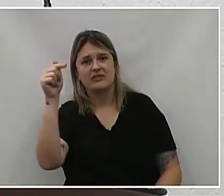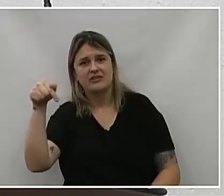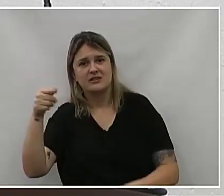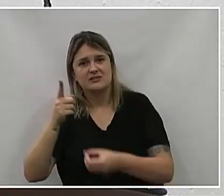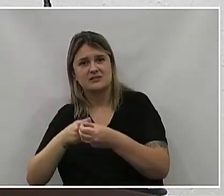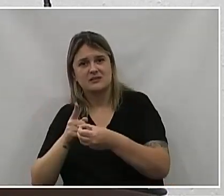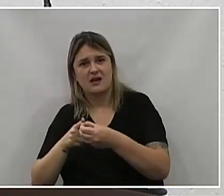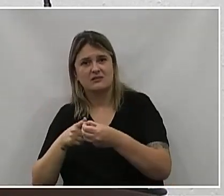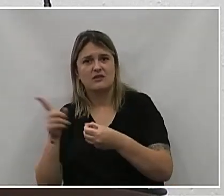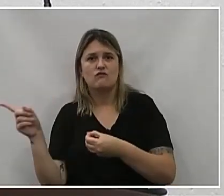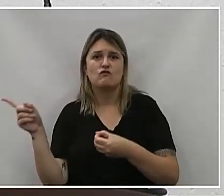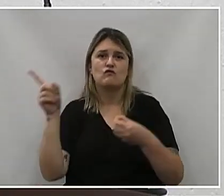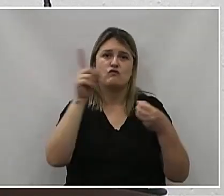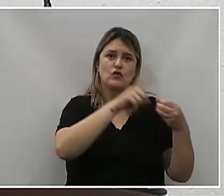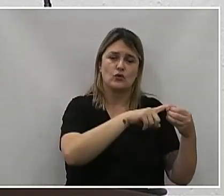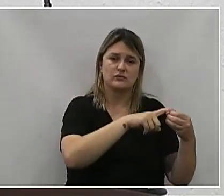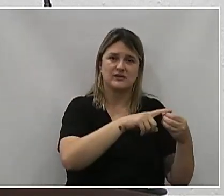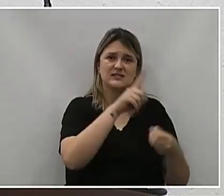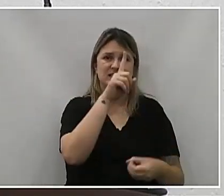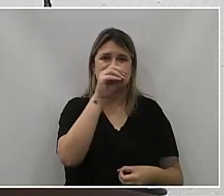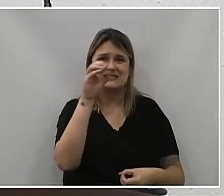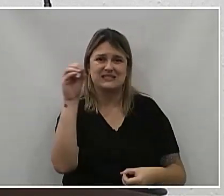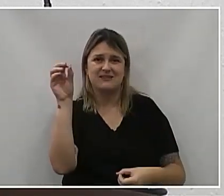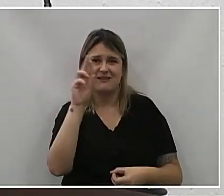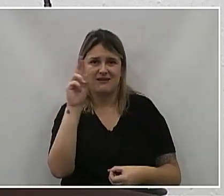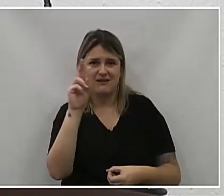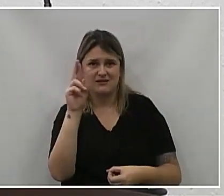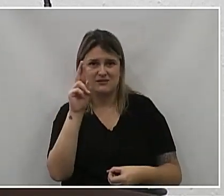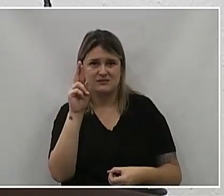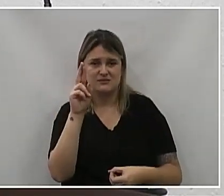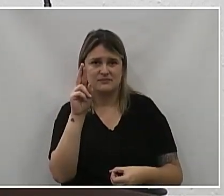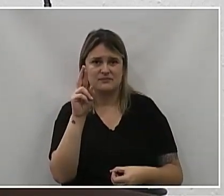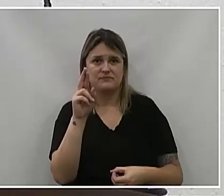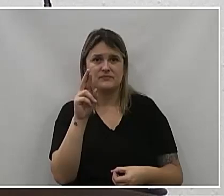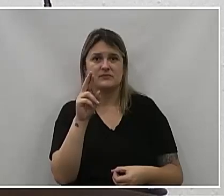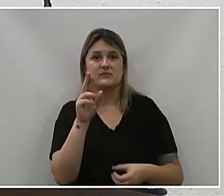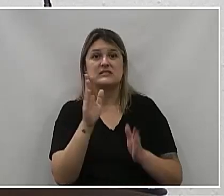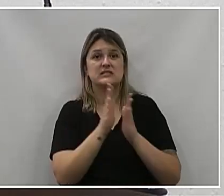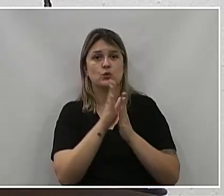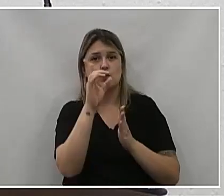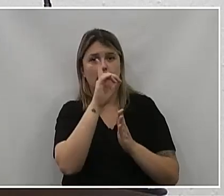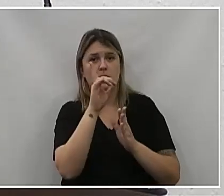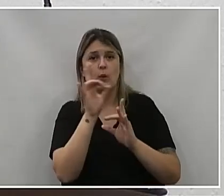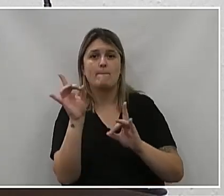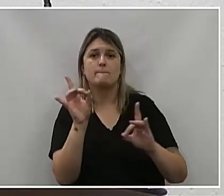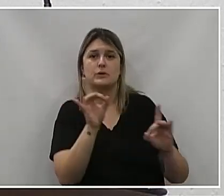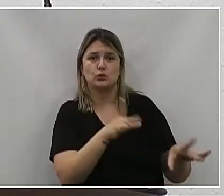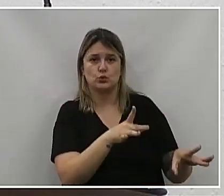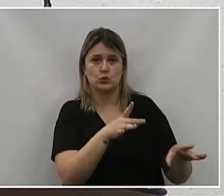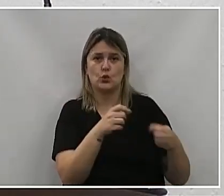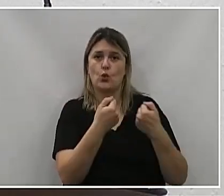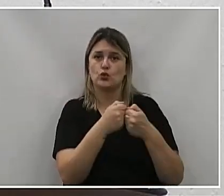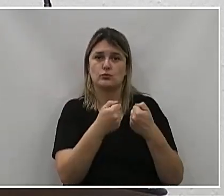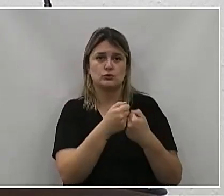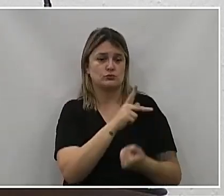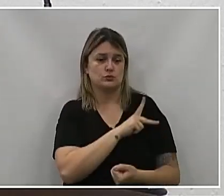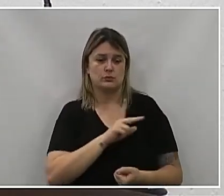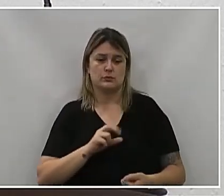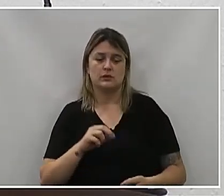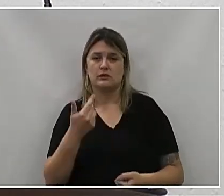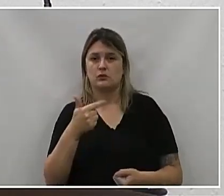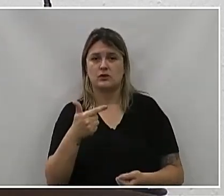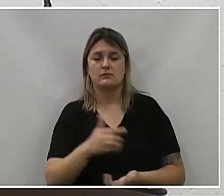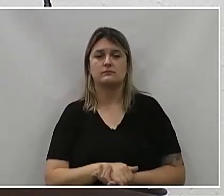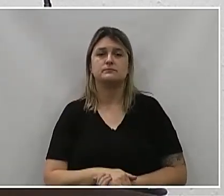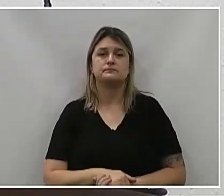voltar a buscar. Tá simplesmente abandonado. Abandonaram, cara. Não tem iluminação